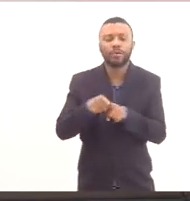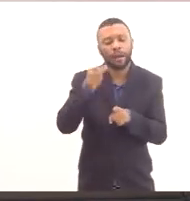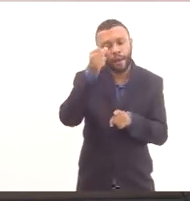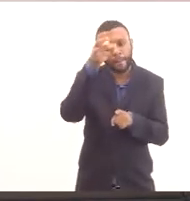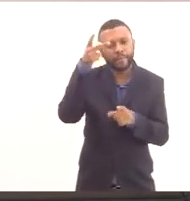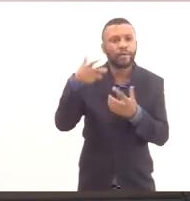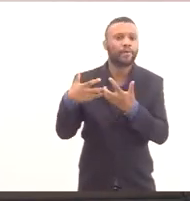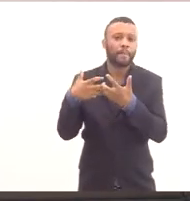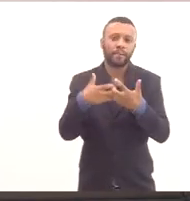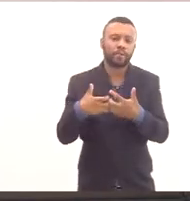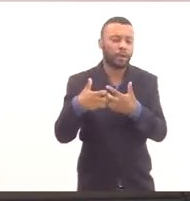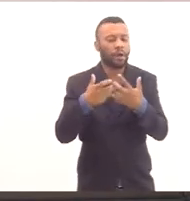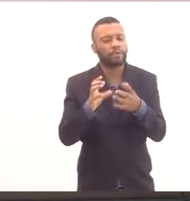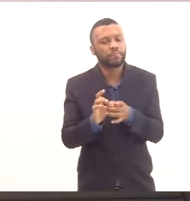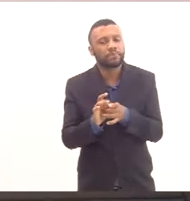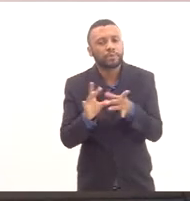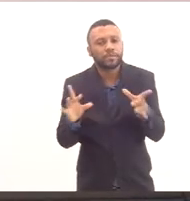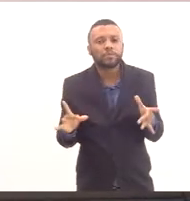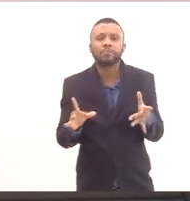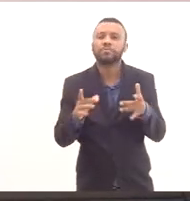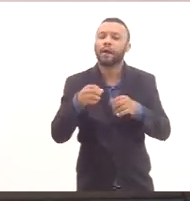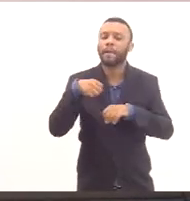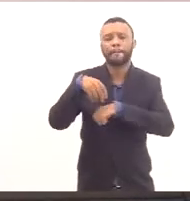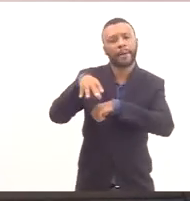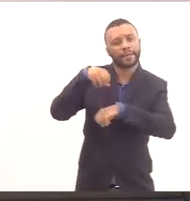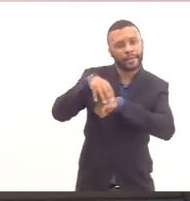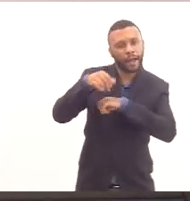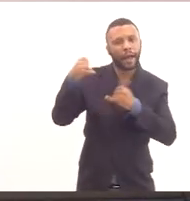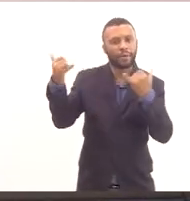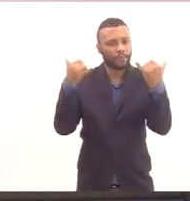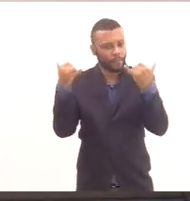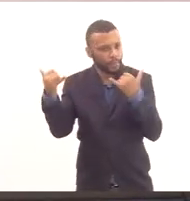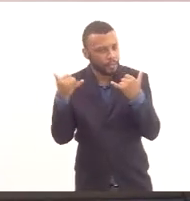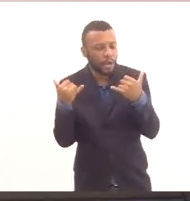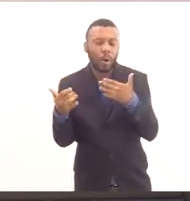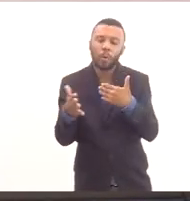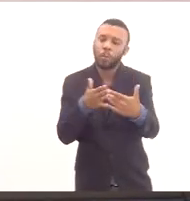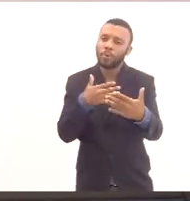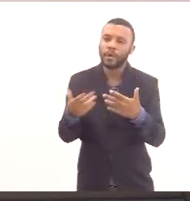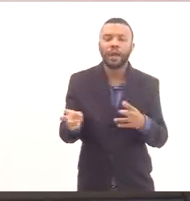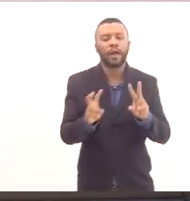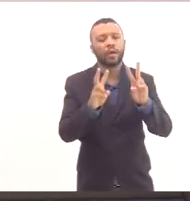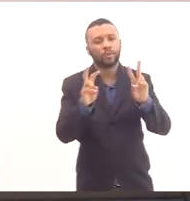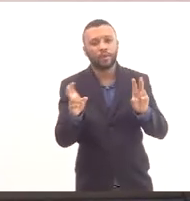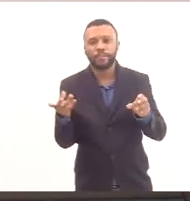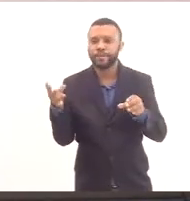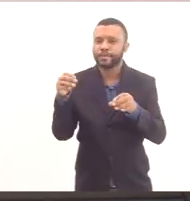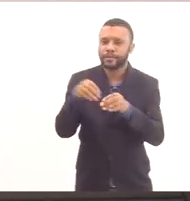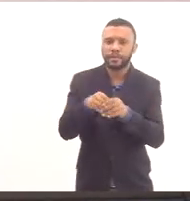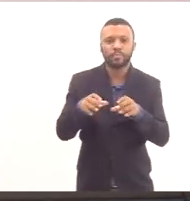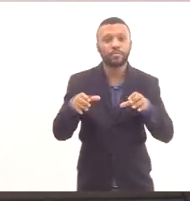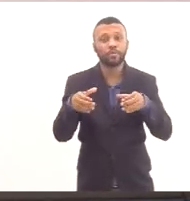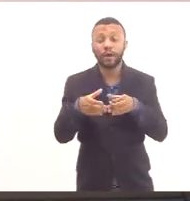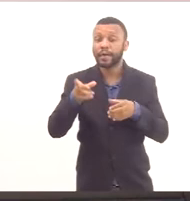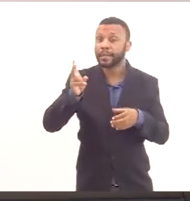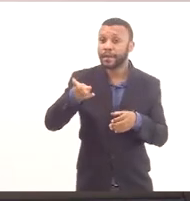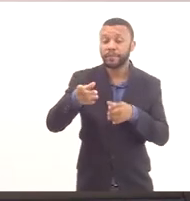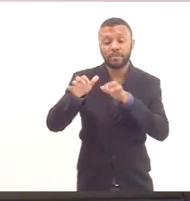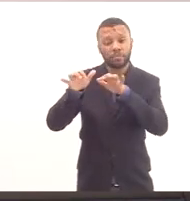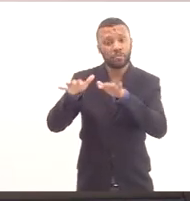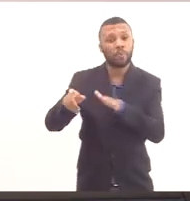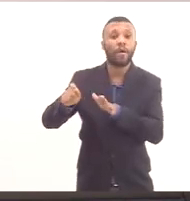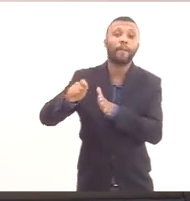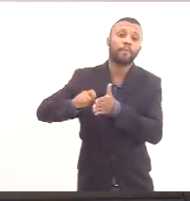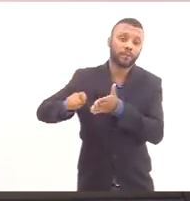portanto ficamos à disposição para prestar esclarecimentos ou qualquer tipo de Formação perante a cidade a comissão sempre por escrito